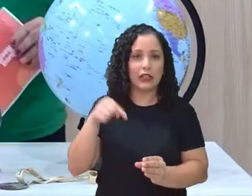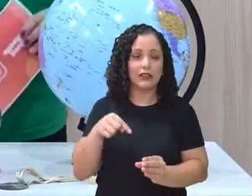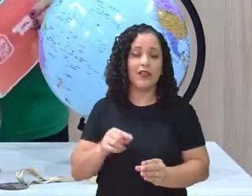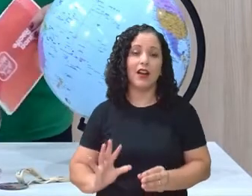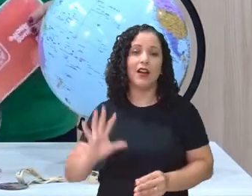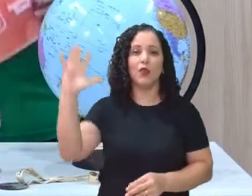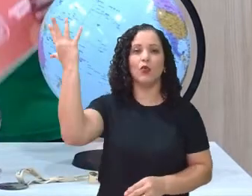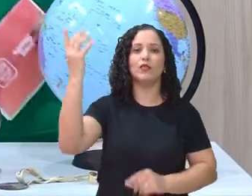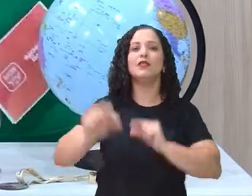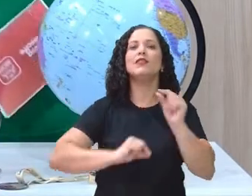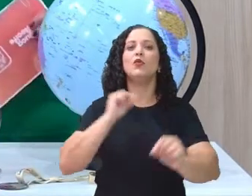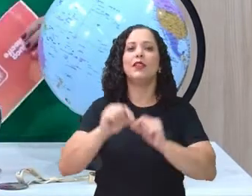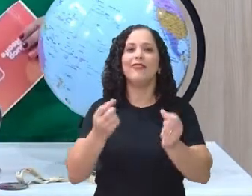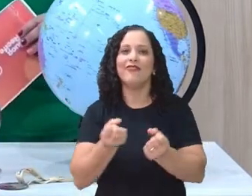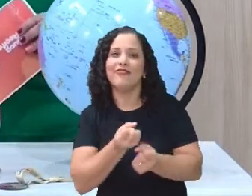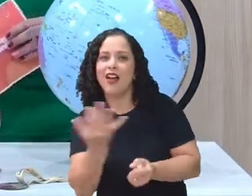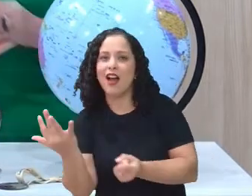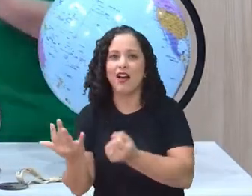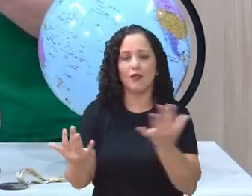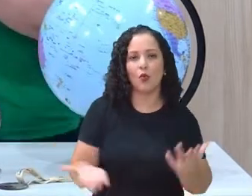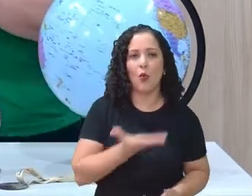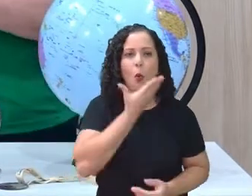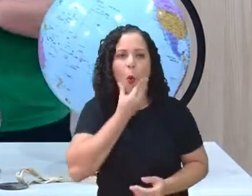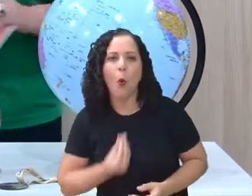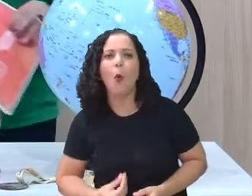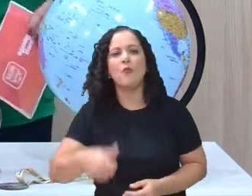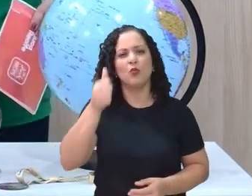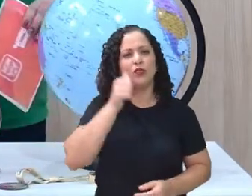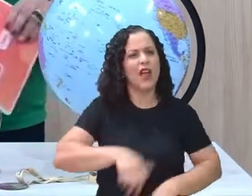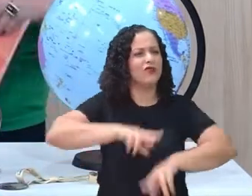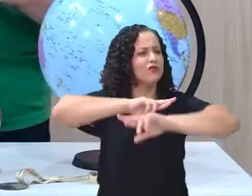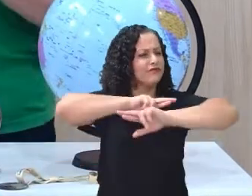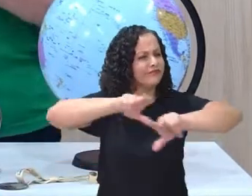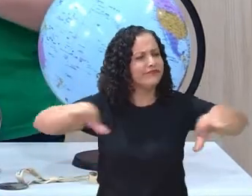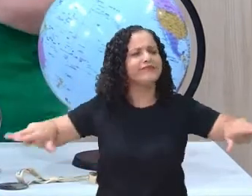acontecer aí, acometer tanto homens como mulheres. No decorrer,